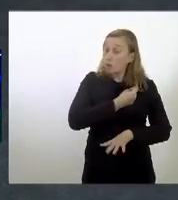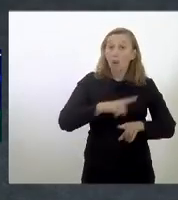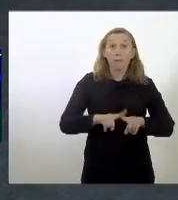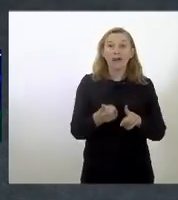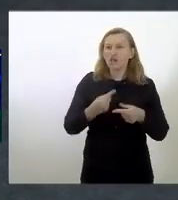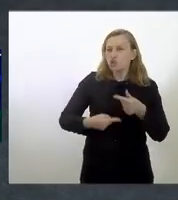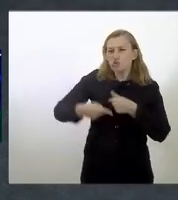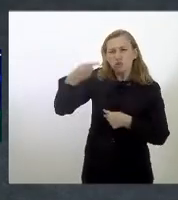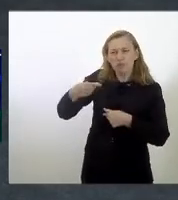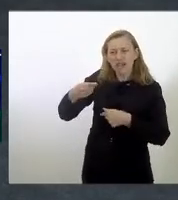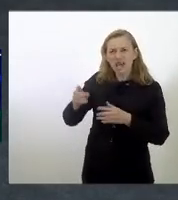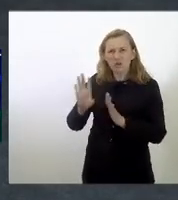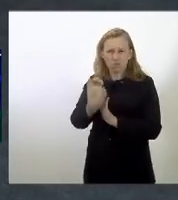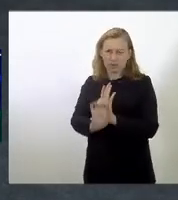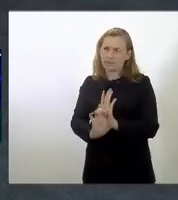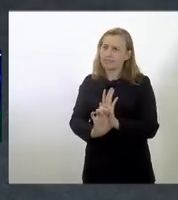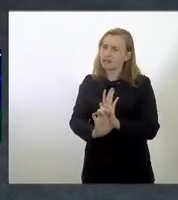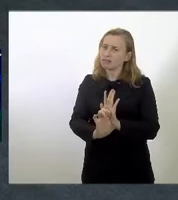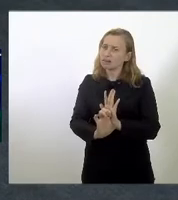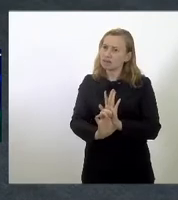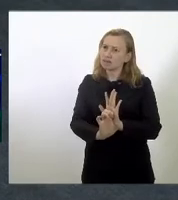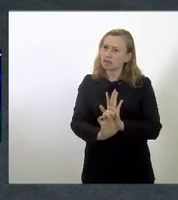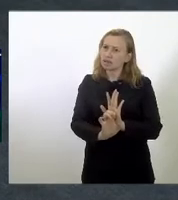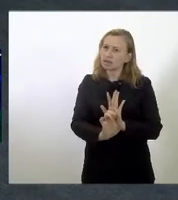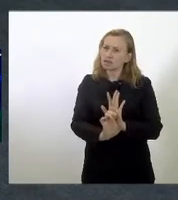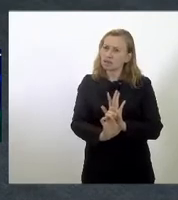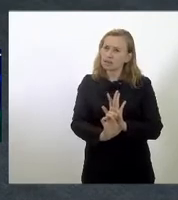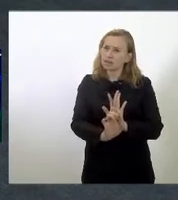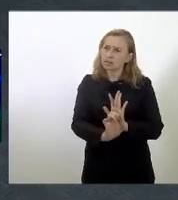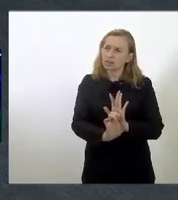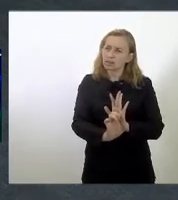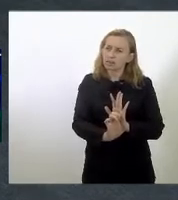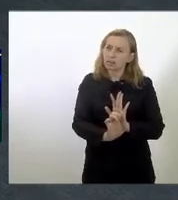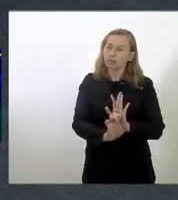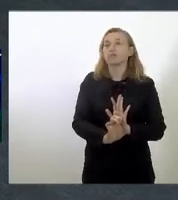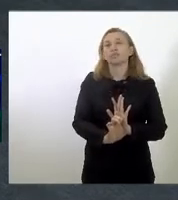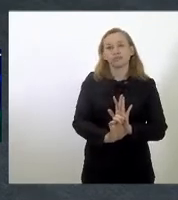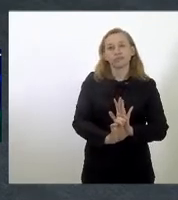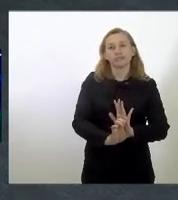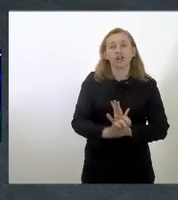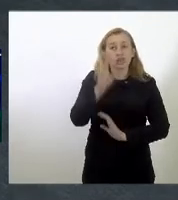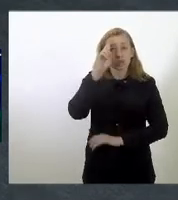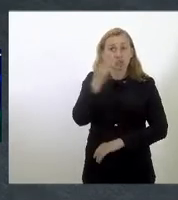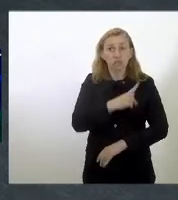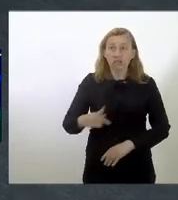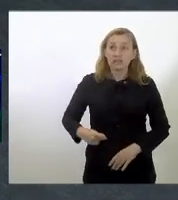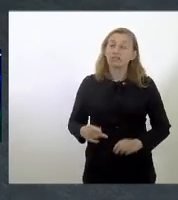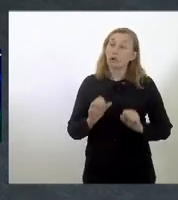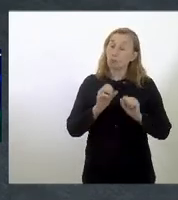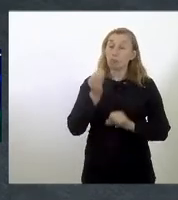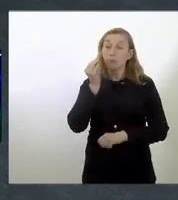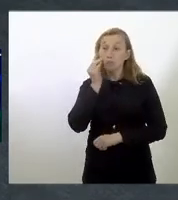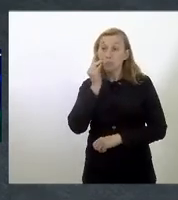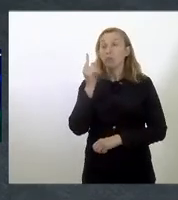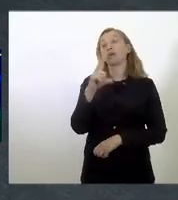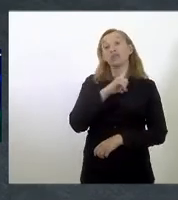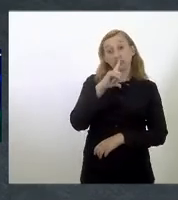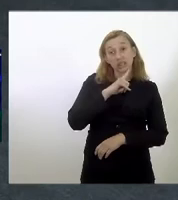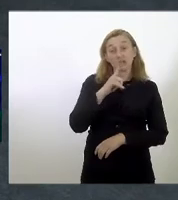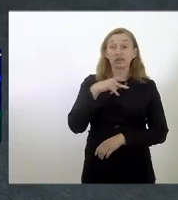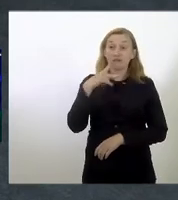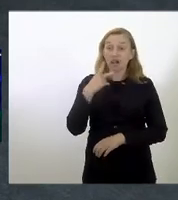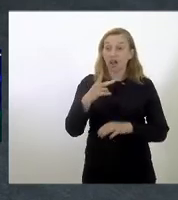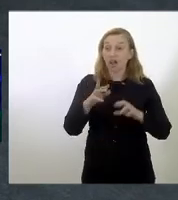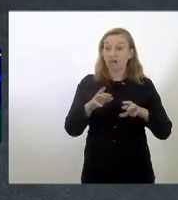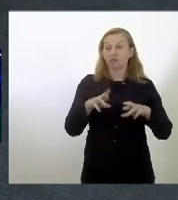superável com a emenda. O que eu não considero superável, senhor presidente, e isso tive a oportunidade de dizer na